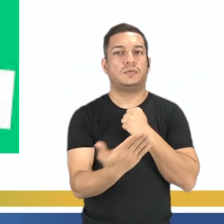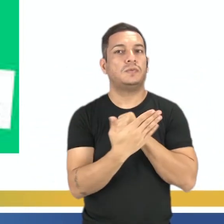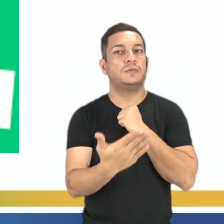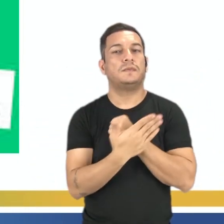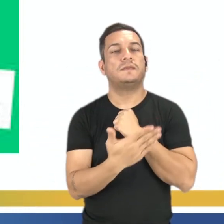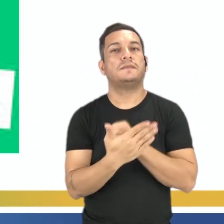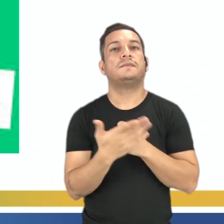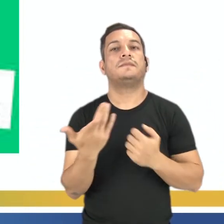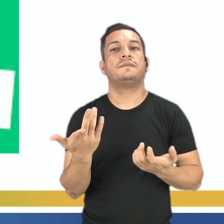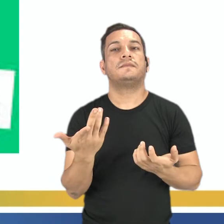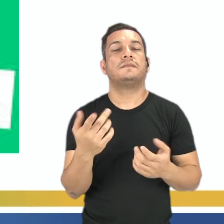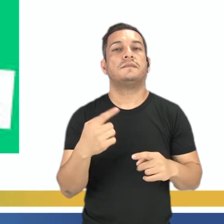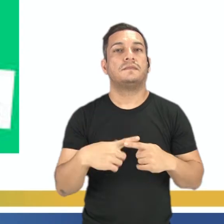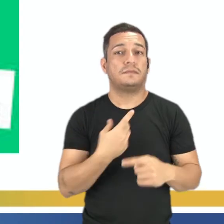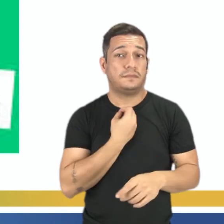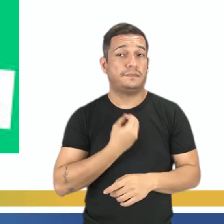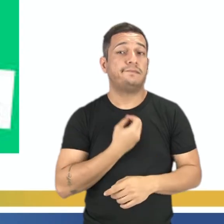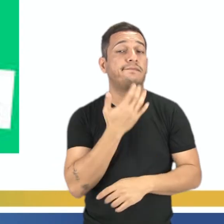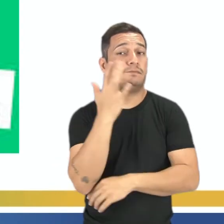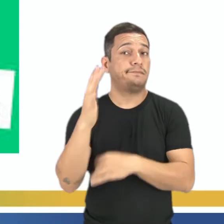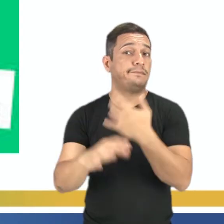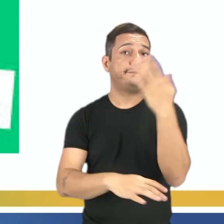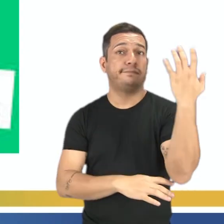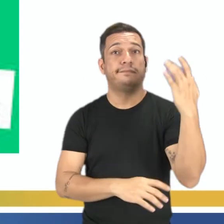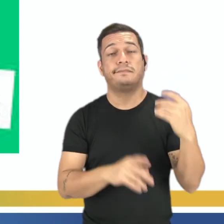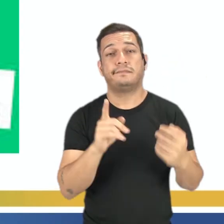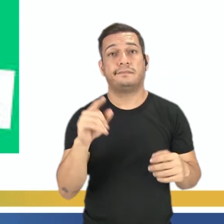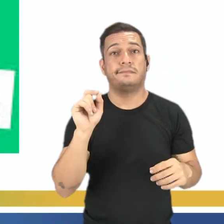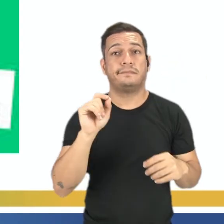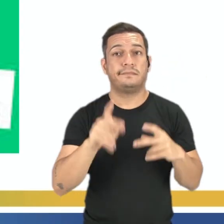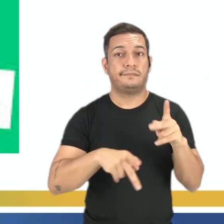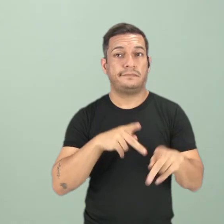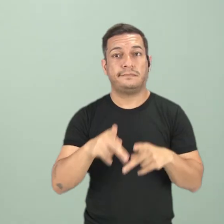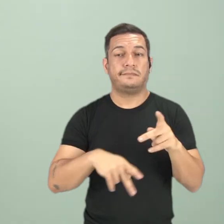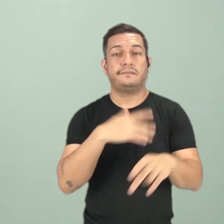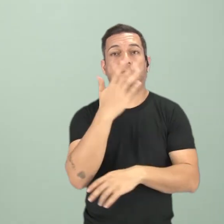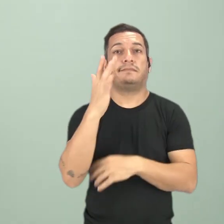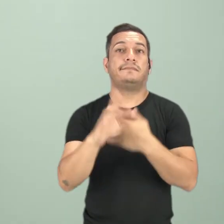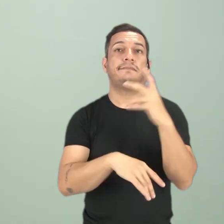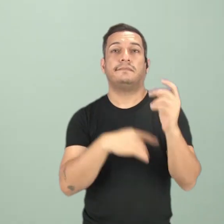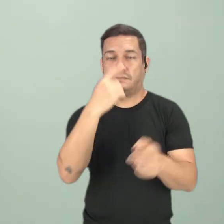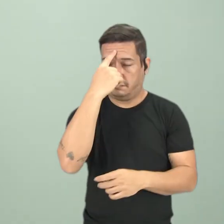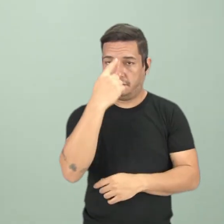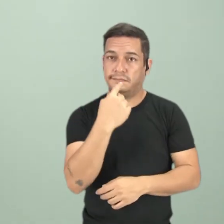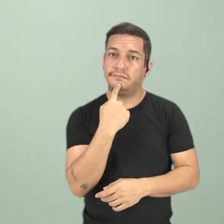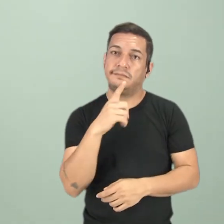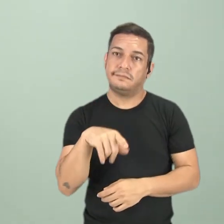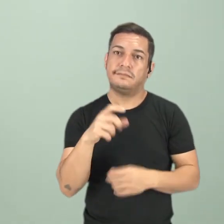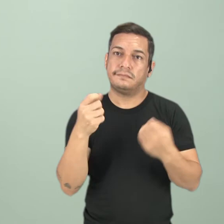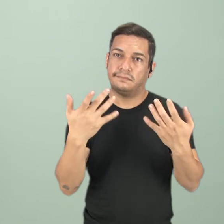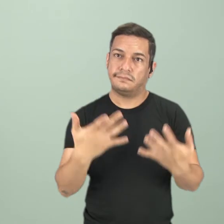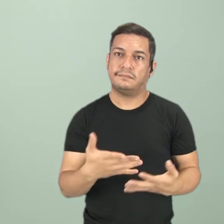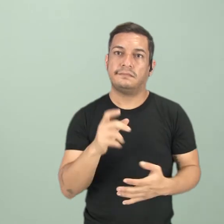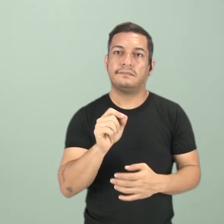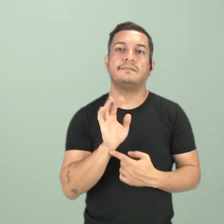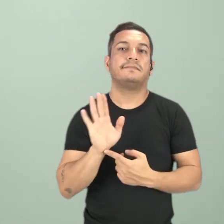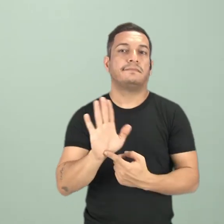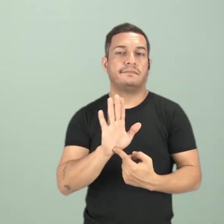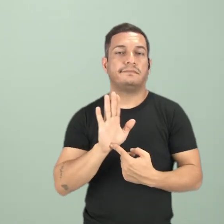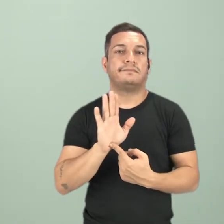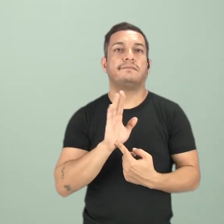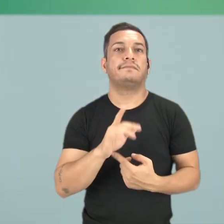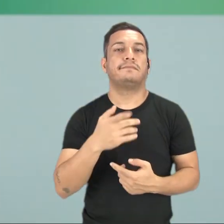né? Porque eles sobrevivem na floresta, são eles que são os povos da floresta. Então essa imagem, ela fala muita